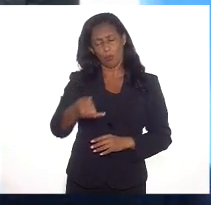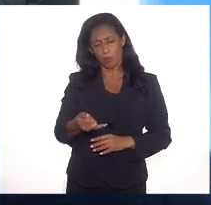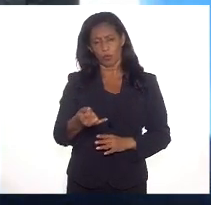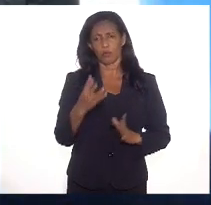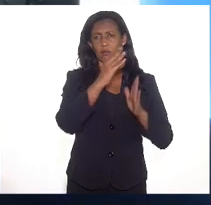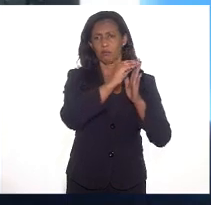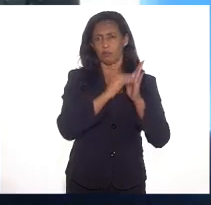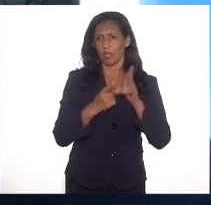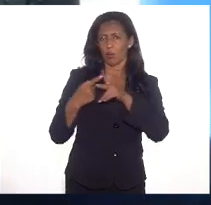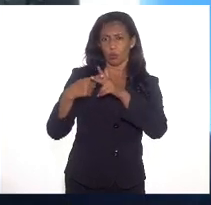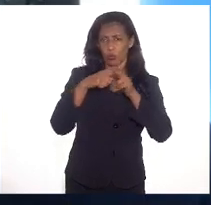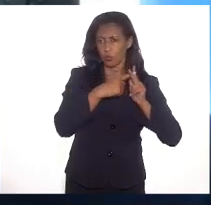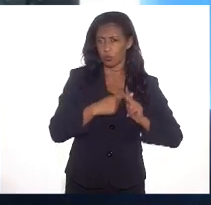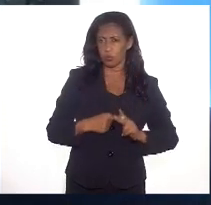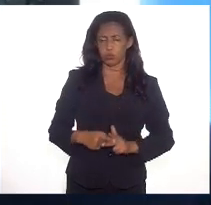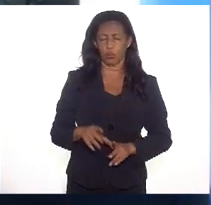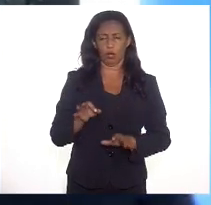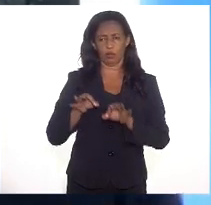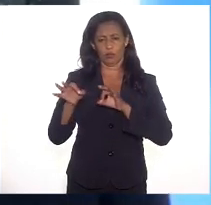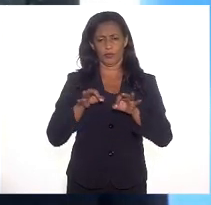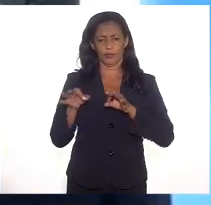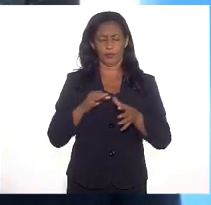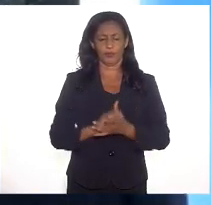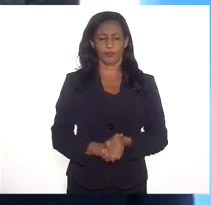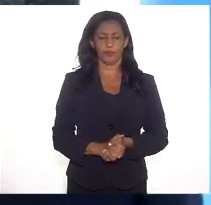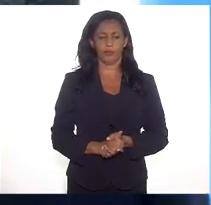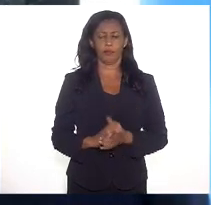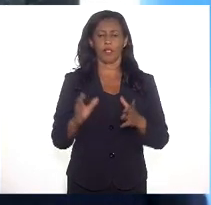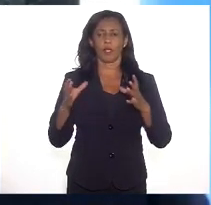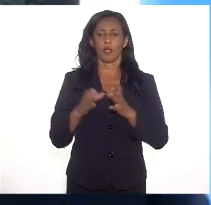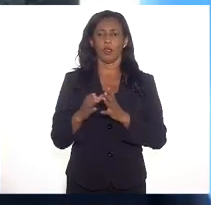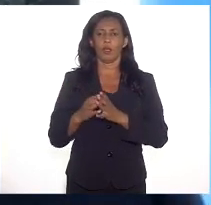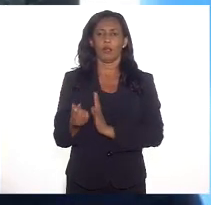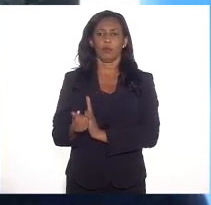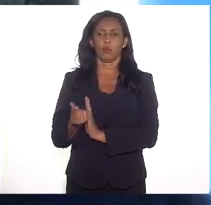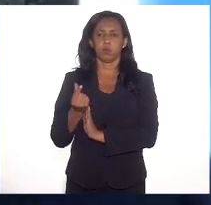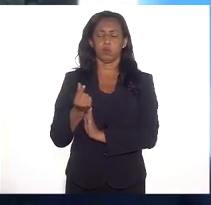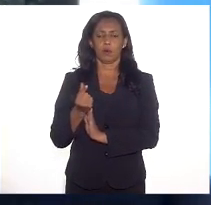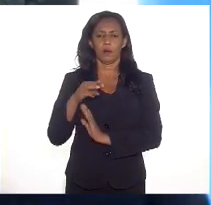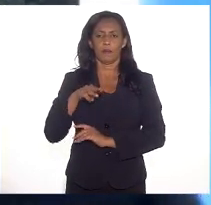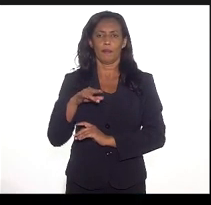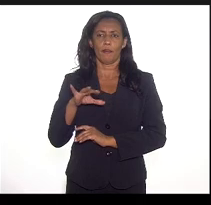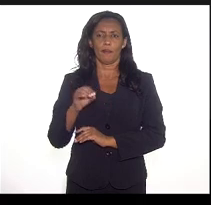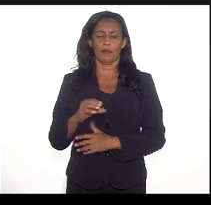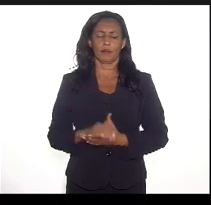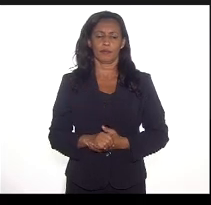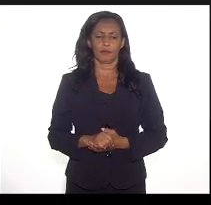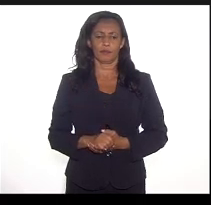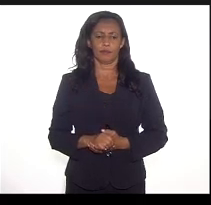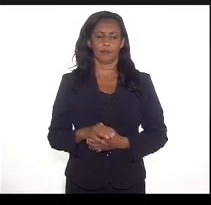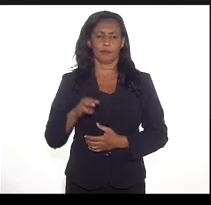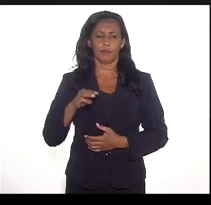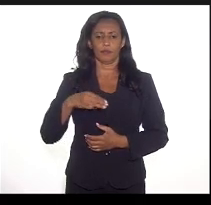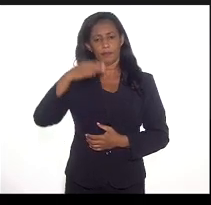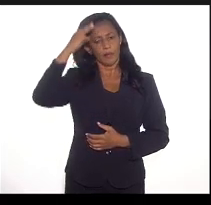de aperfeiçoar e aprimorar o projeto. Pela Comissão de Orçamento, deputado Márcio Canella. Deputado Márcio